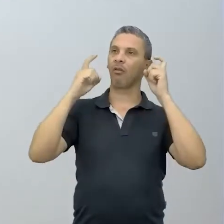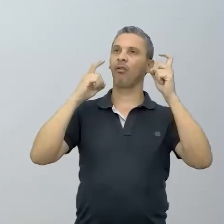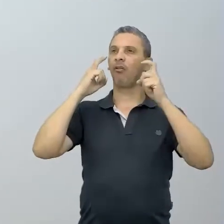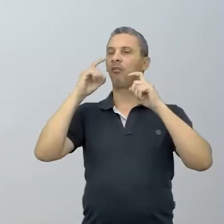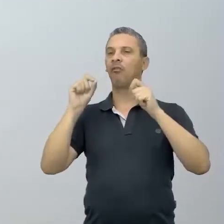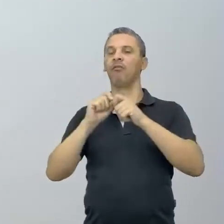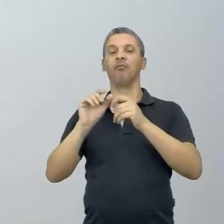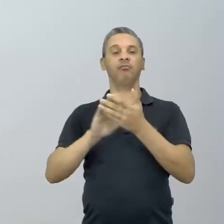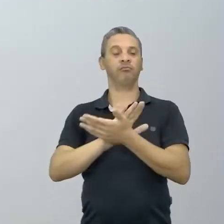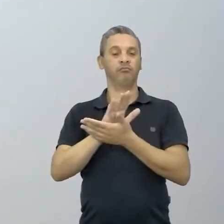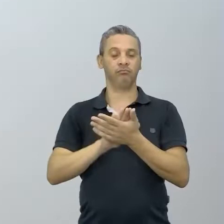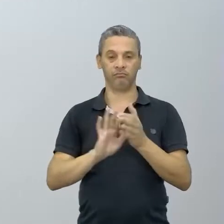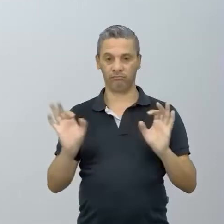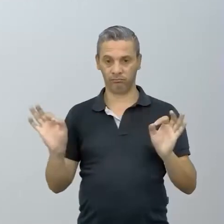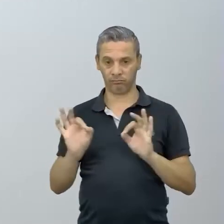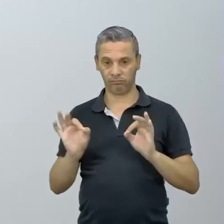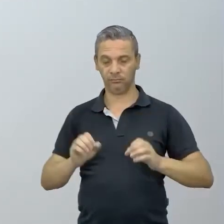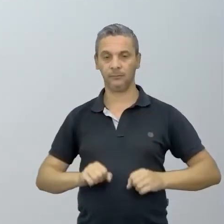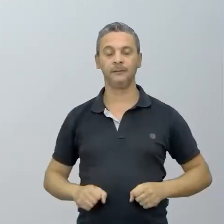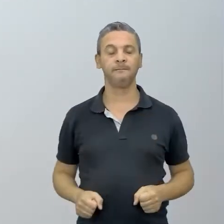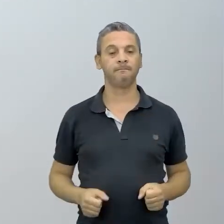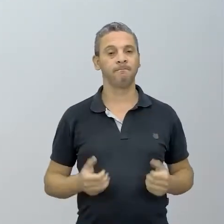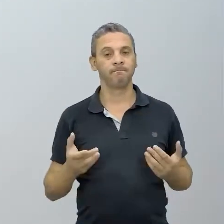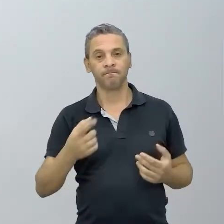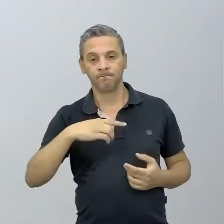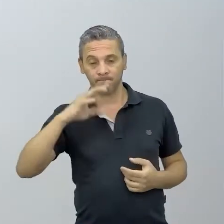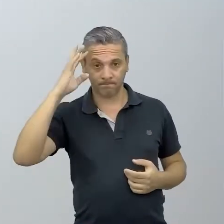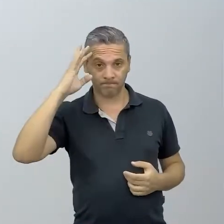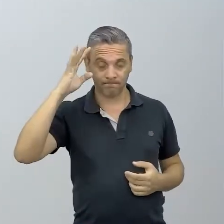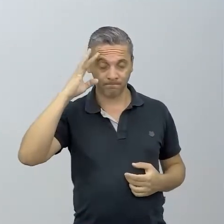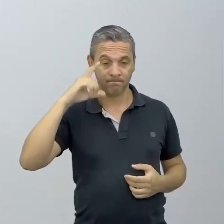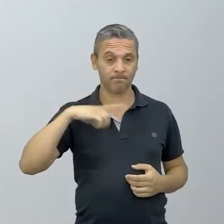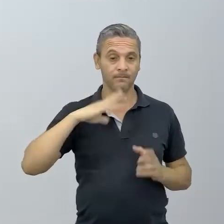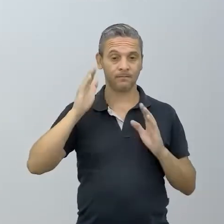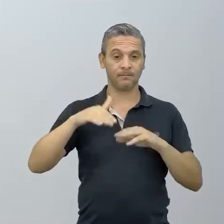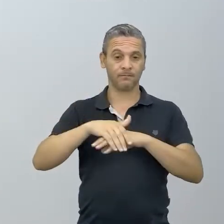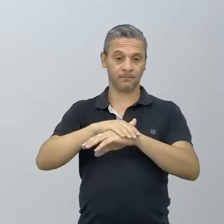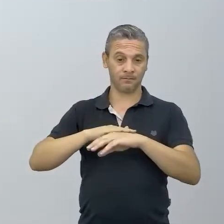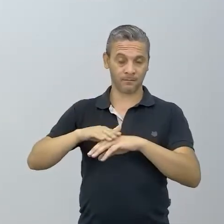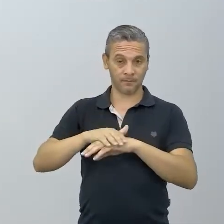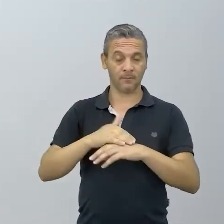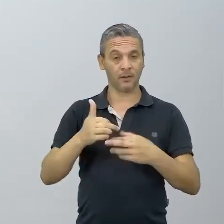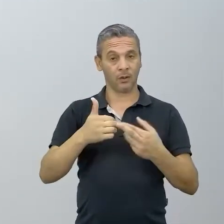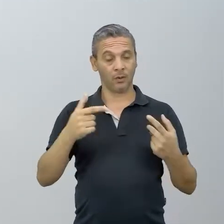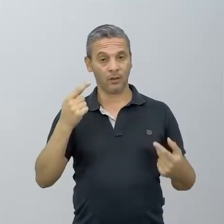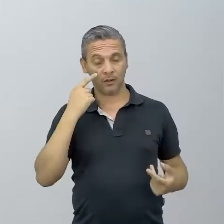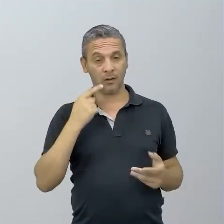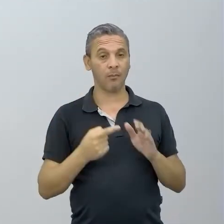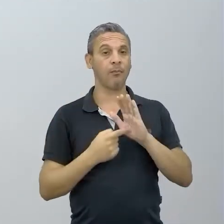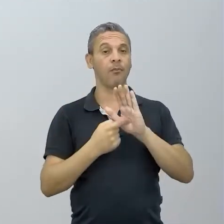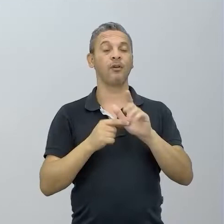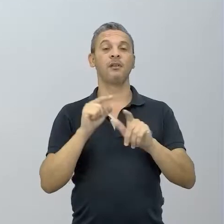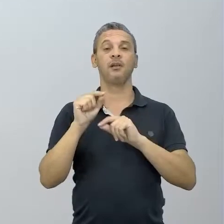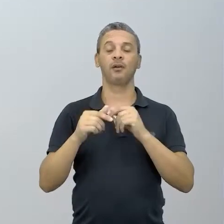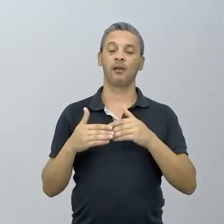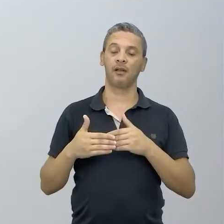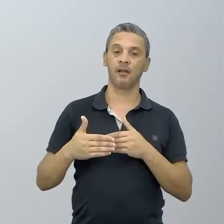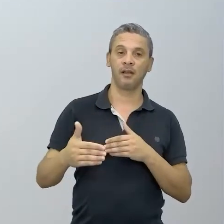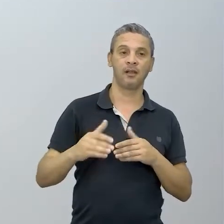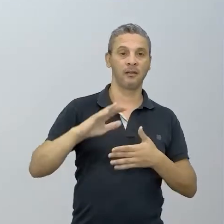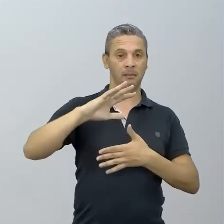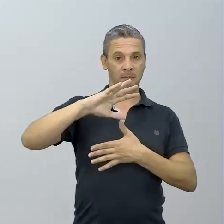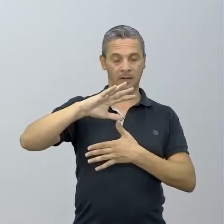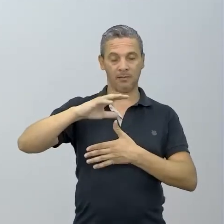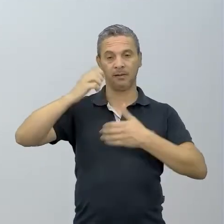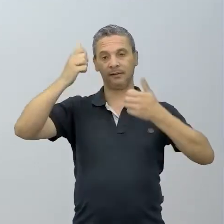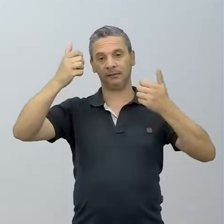fazer uma usina geotérmica. Tá bom? Então a gente já pensou nisso, já discutiu essas coisas. Hoje eu vou mostrar para vocês ao longo da aula um mapa